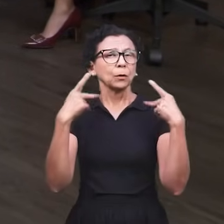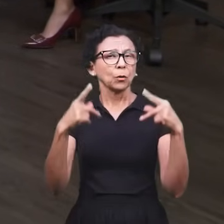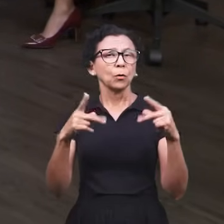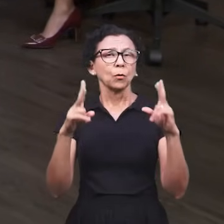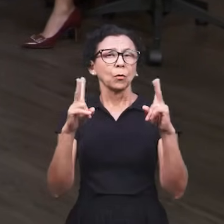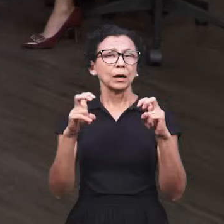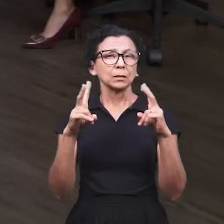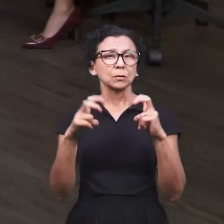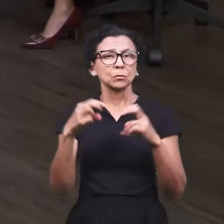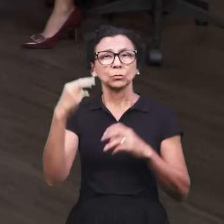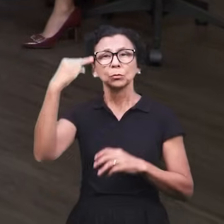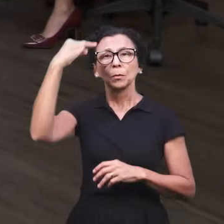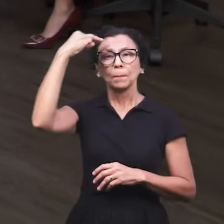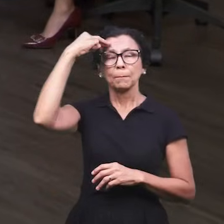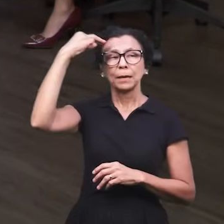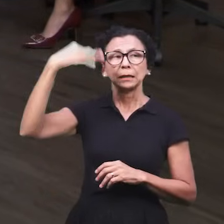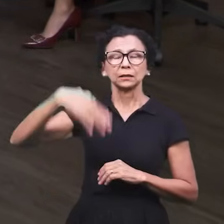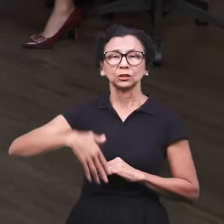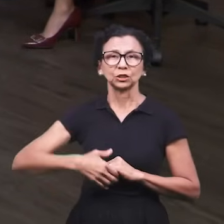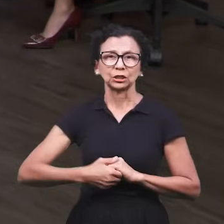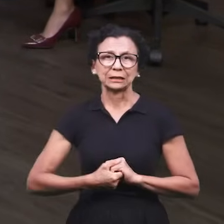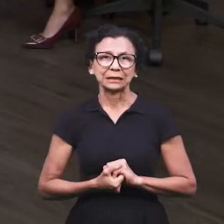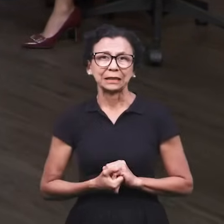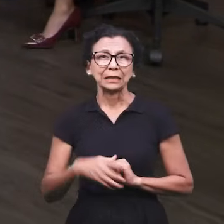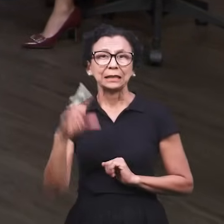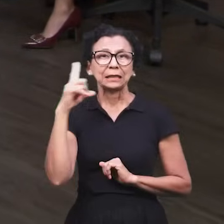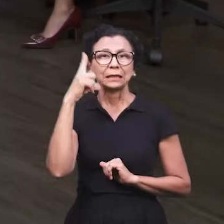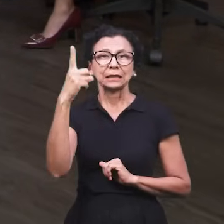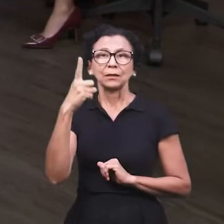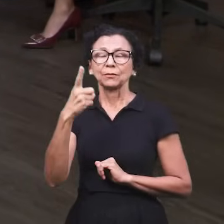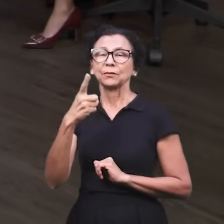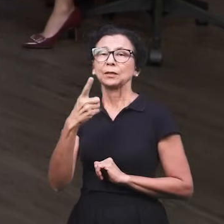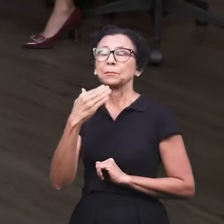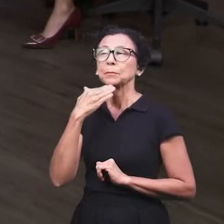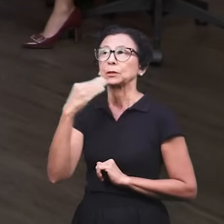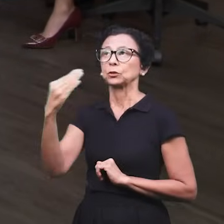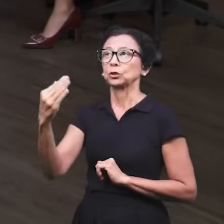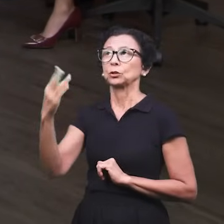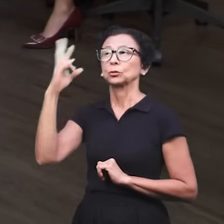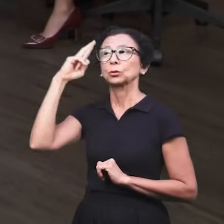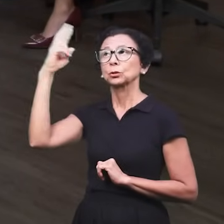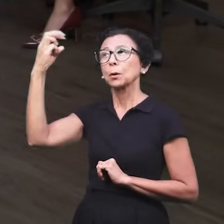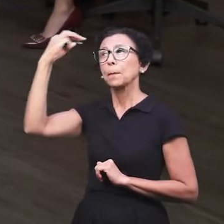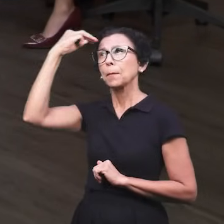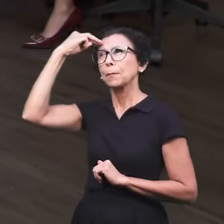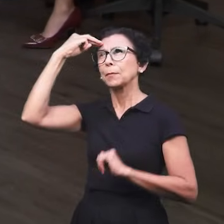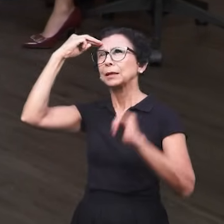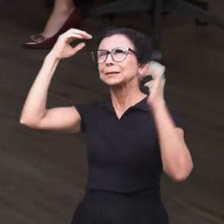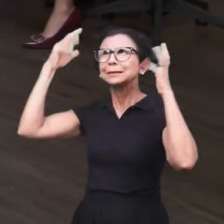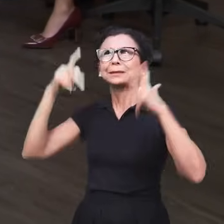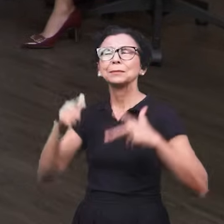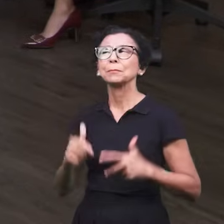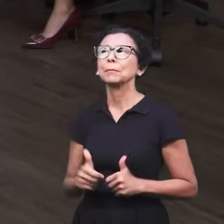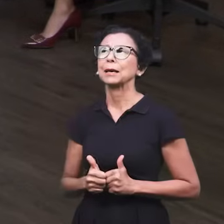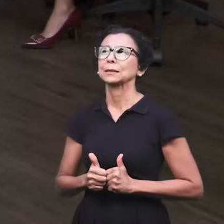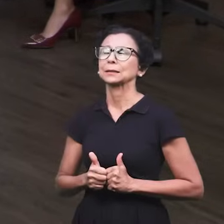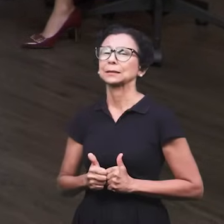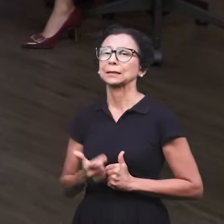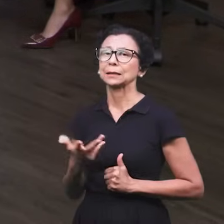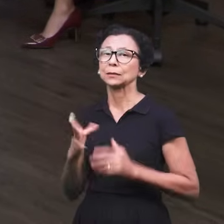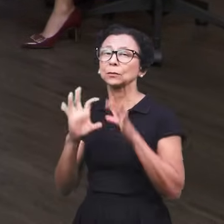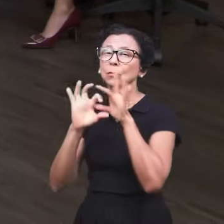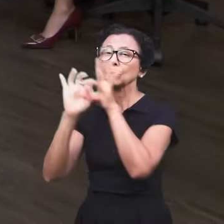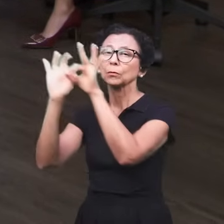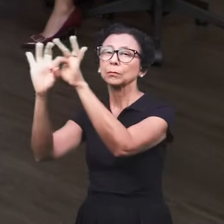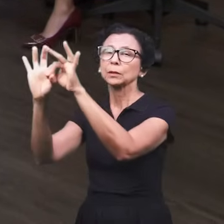momento ele pediu para que o senhor limpasse a mente dele, porque ele queria permanecer em comunhão com o Senhor. E